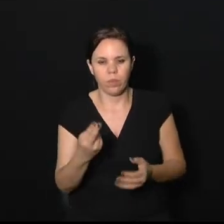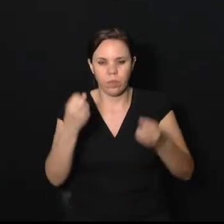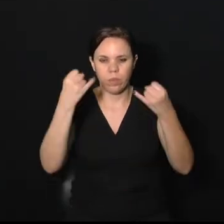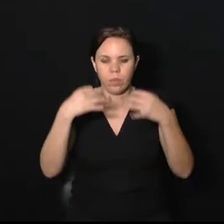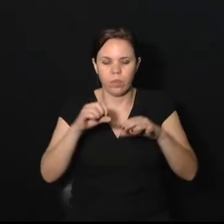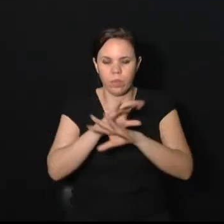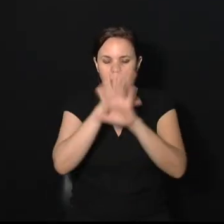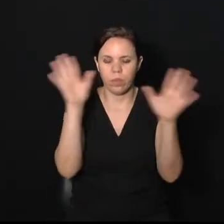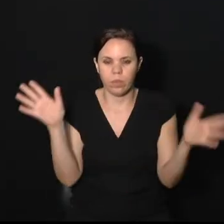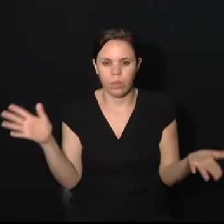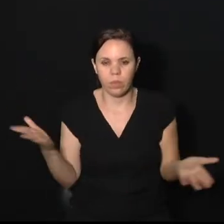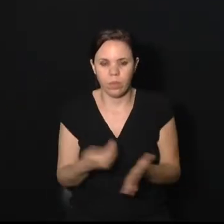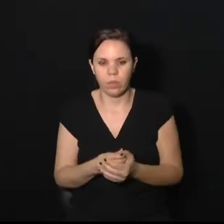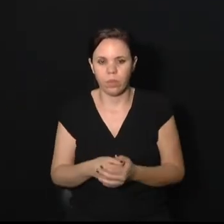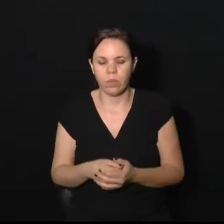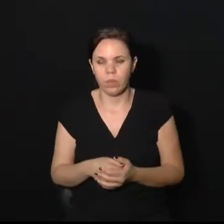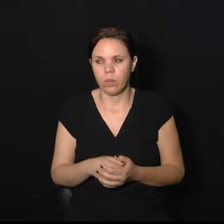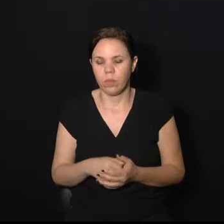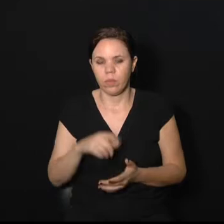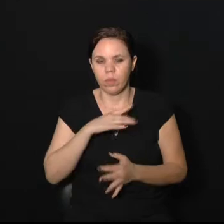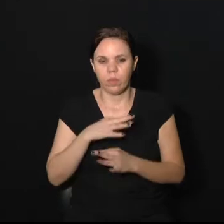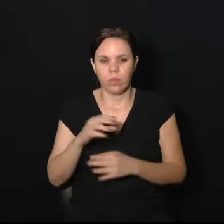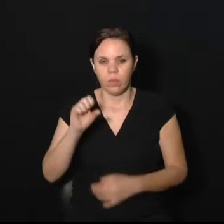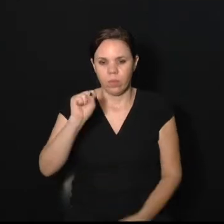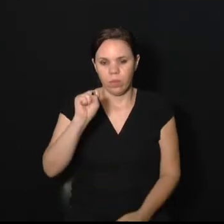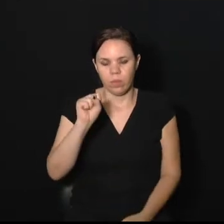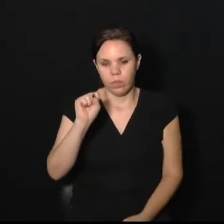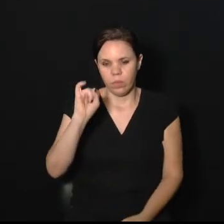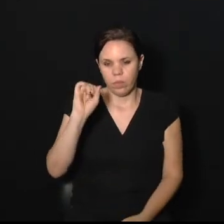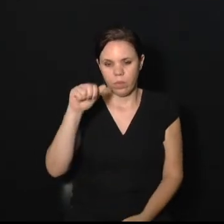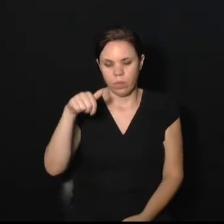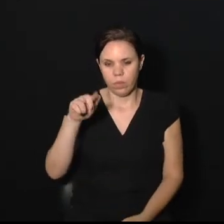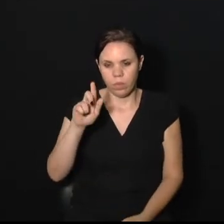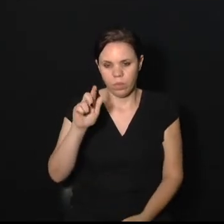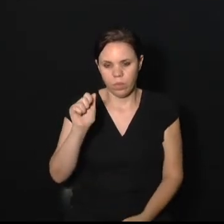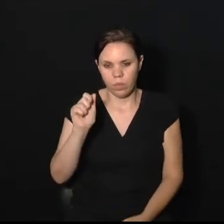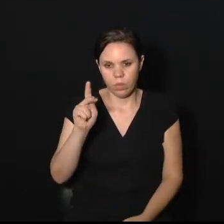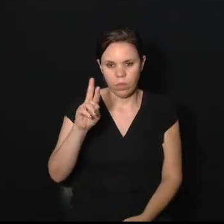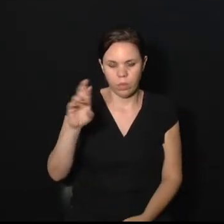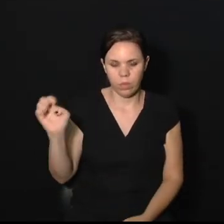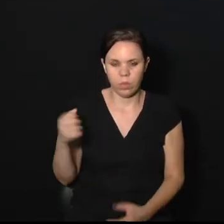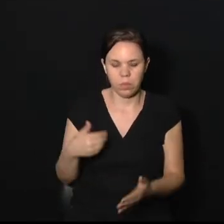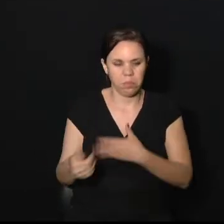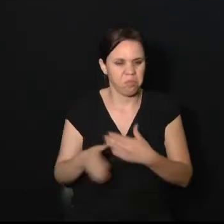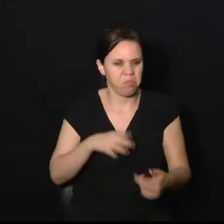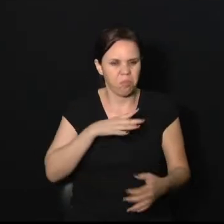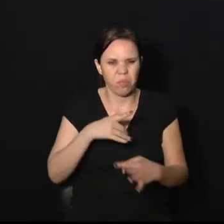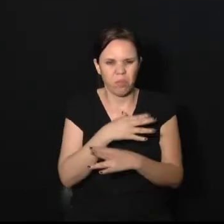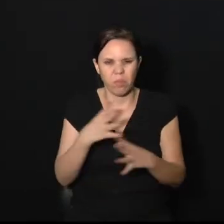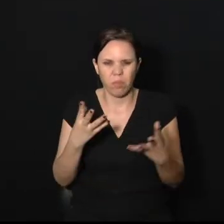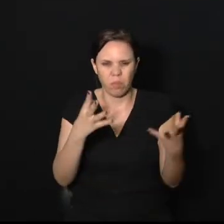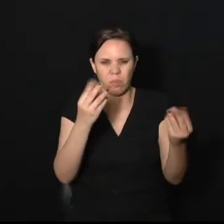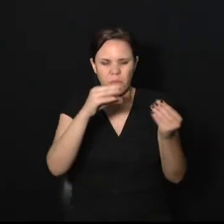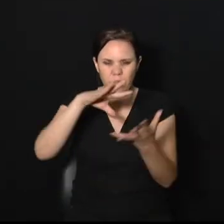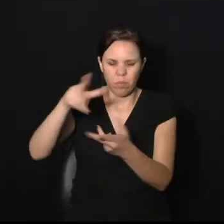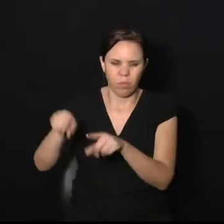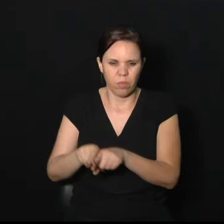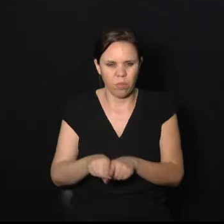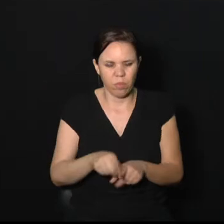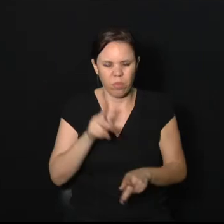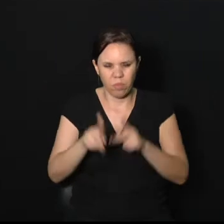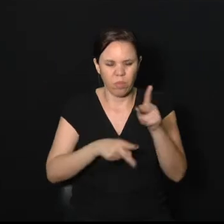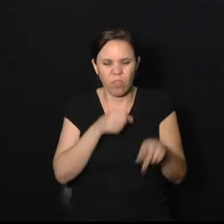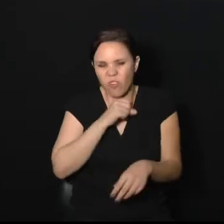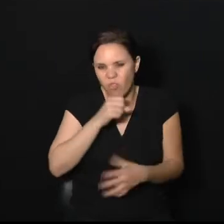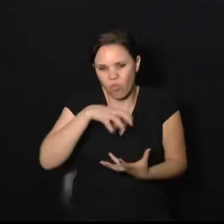Singapura, eles criaram... existia muito acidente, não só em Singapura, qualquer cidade do mundo tem muito acidente de idoso tentando atravessar a rua,